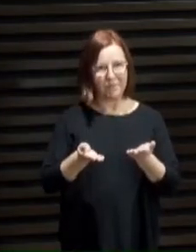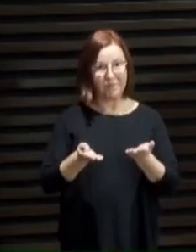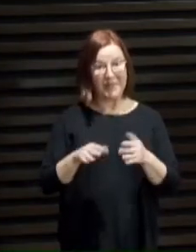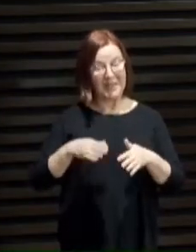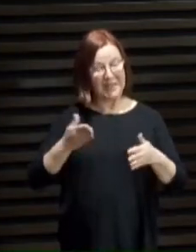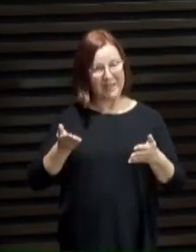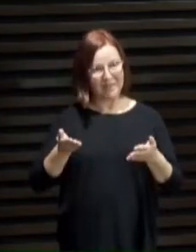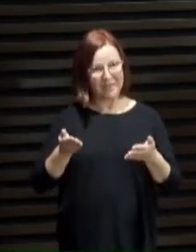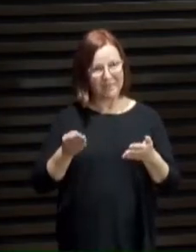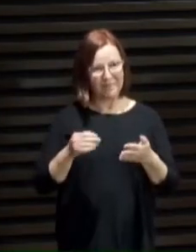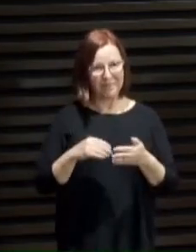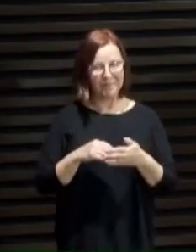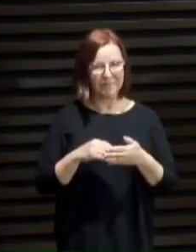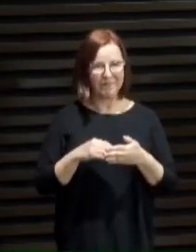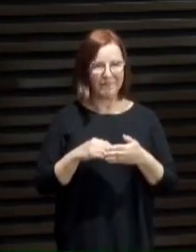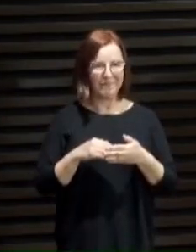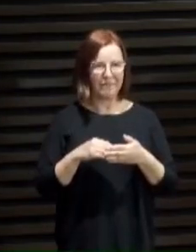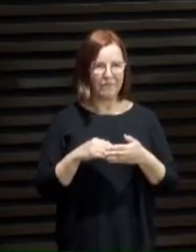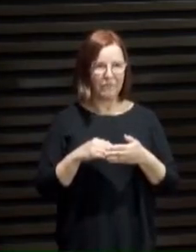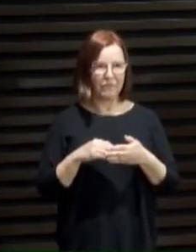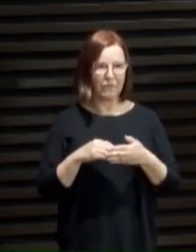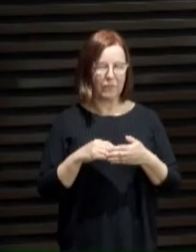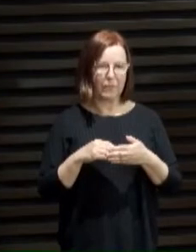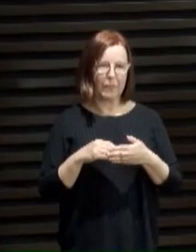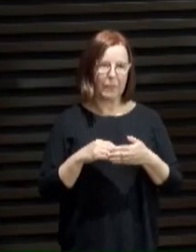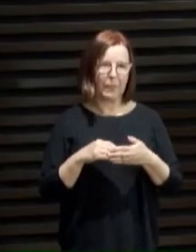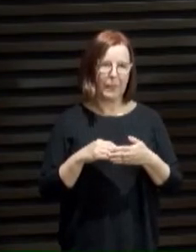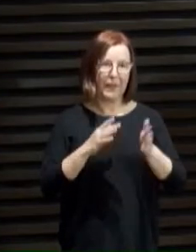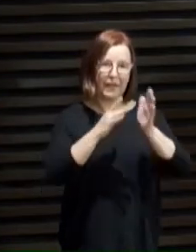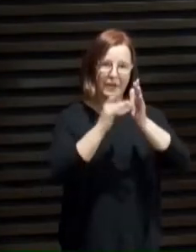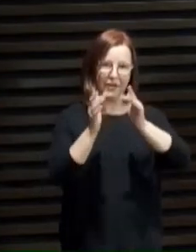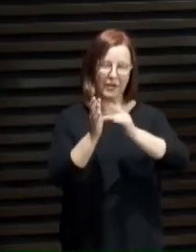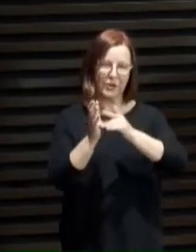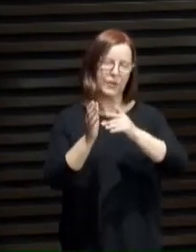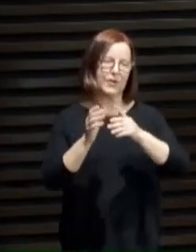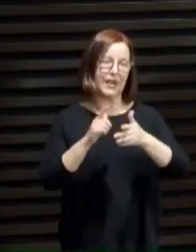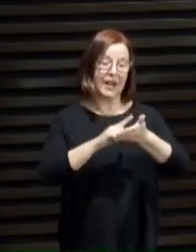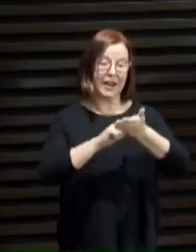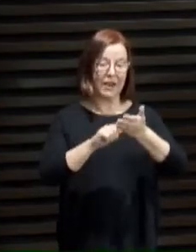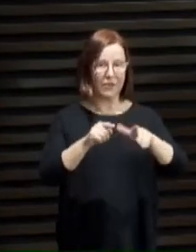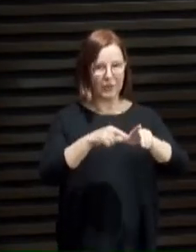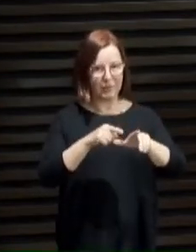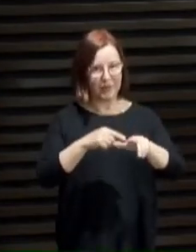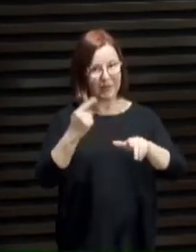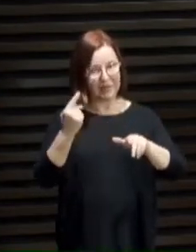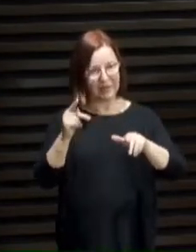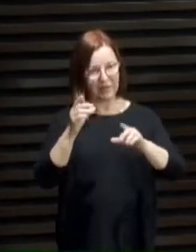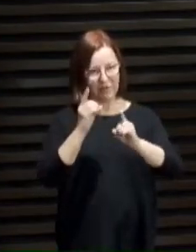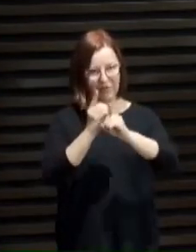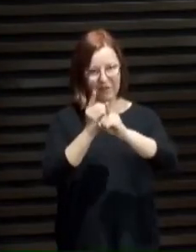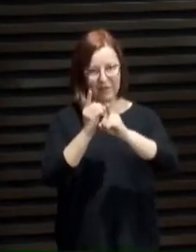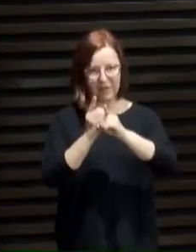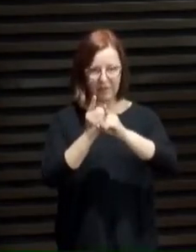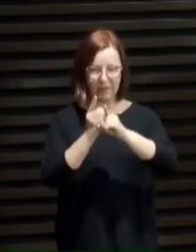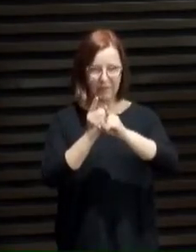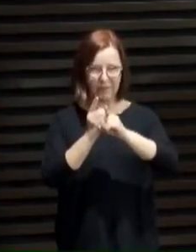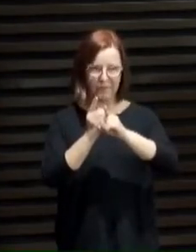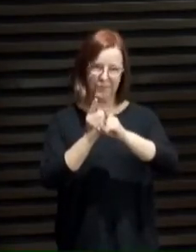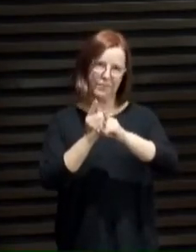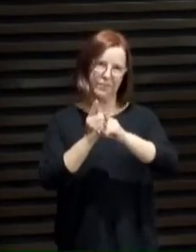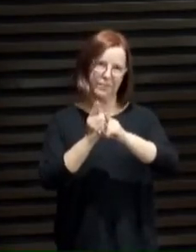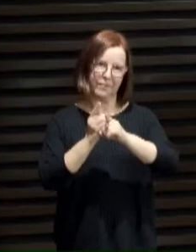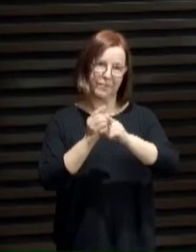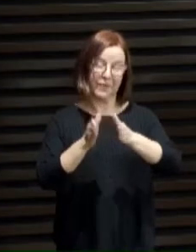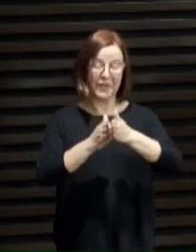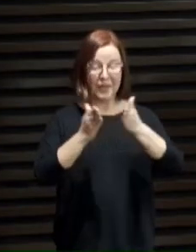Então, depois de lavar os pés dos seus discípulos, a Bíblia diz a